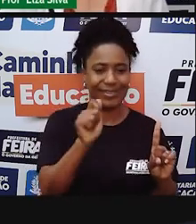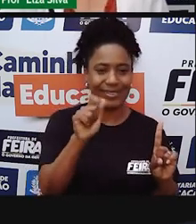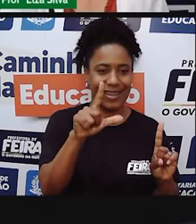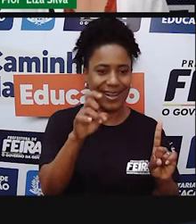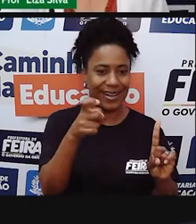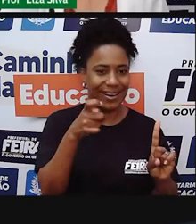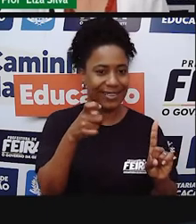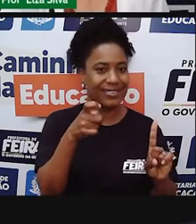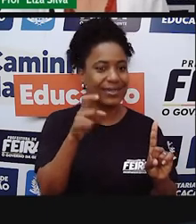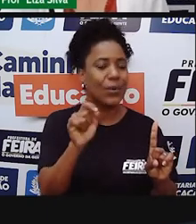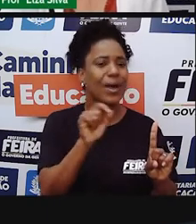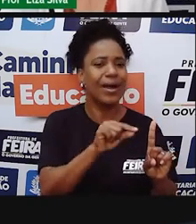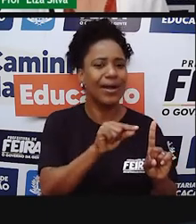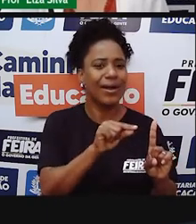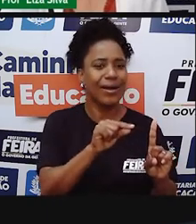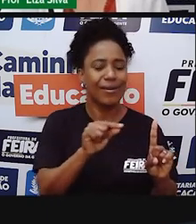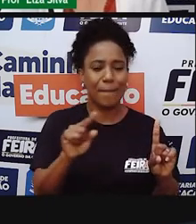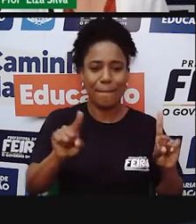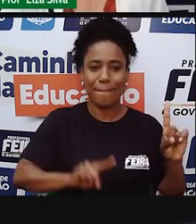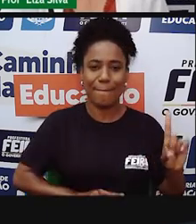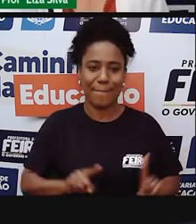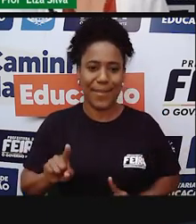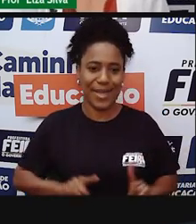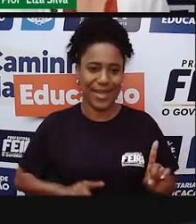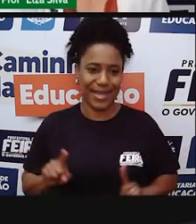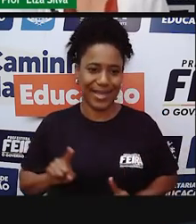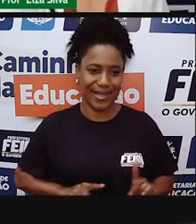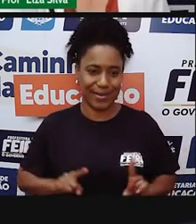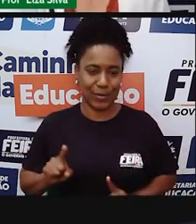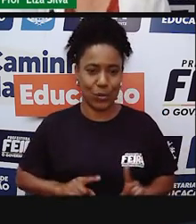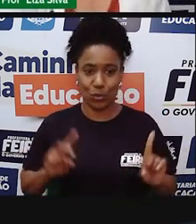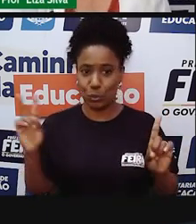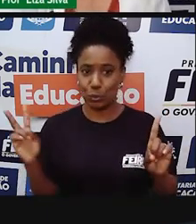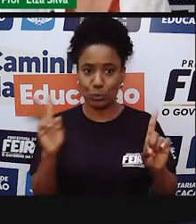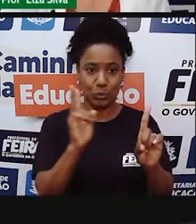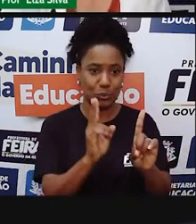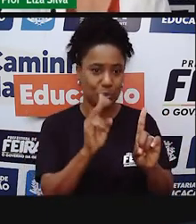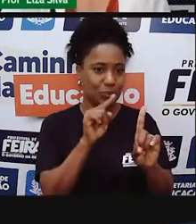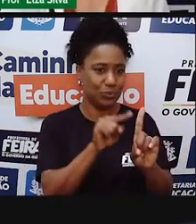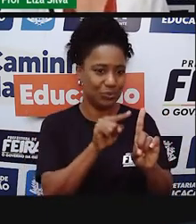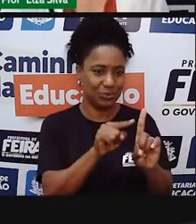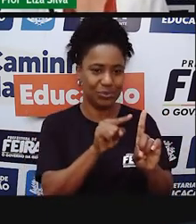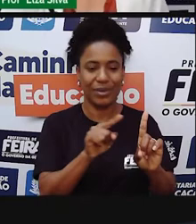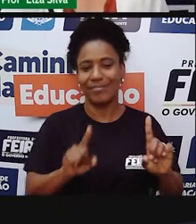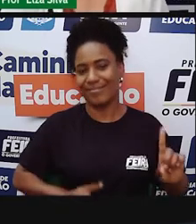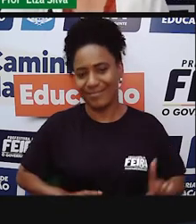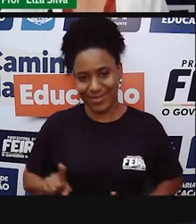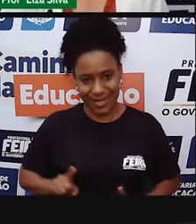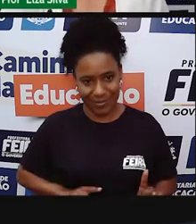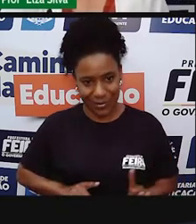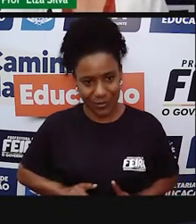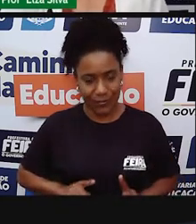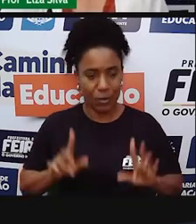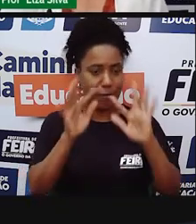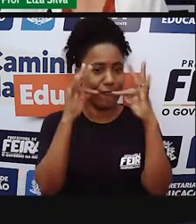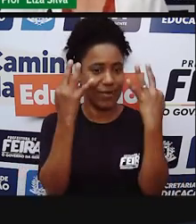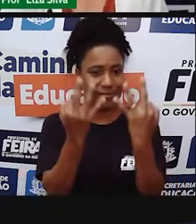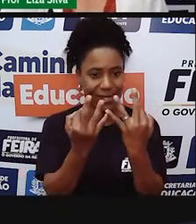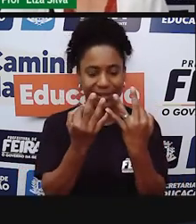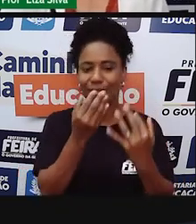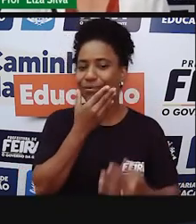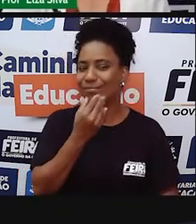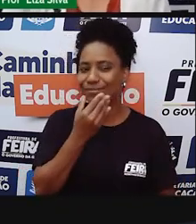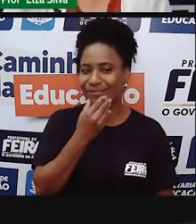Carlos são primos de Alex. Então, esta é a família de Alex. Ok,